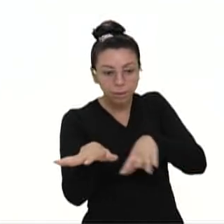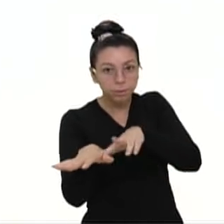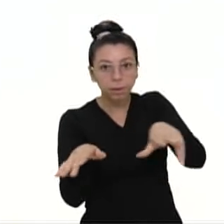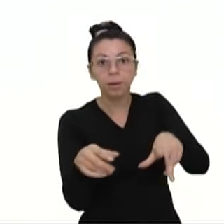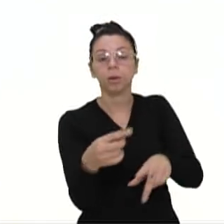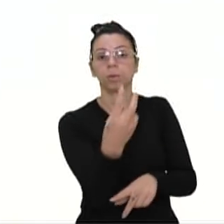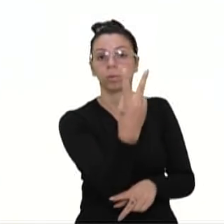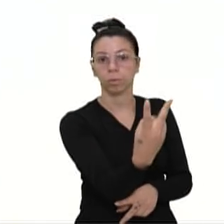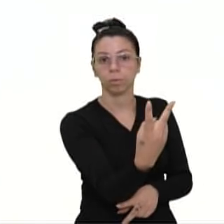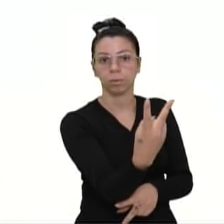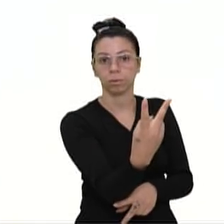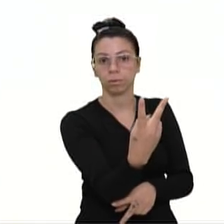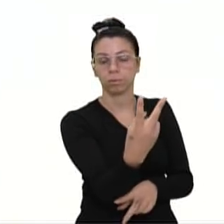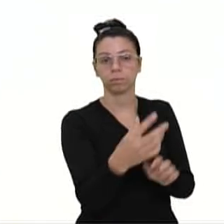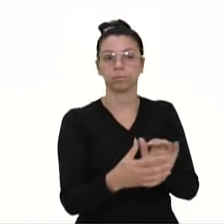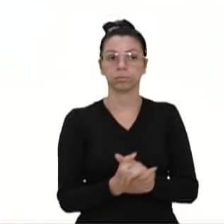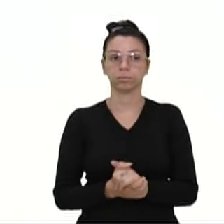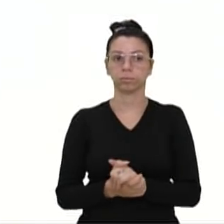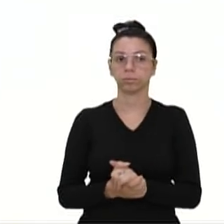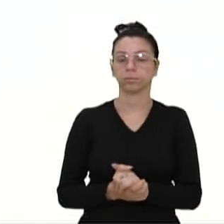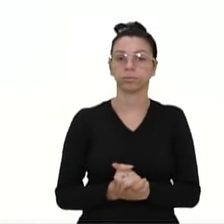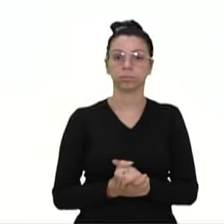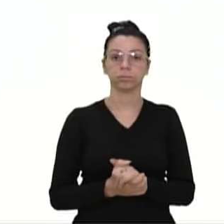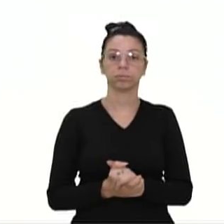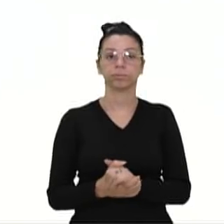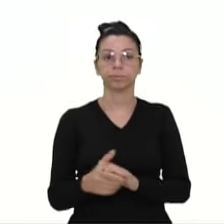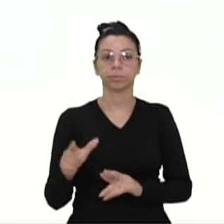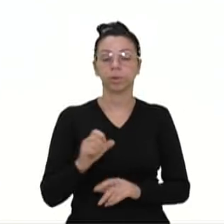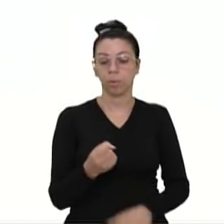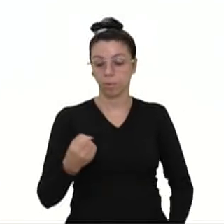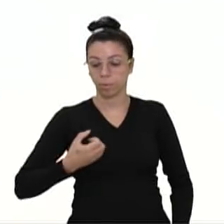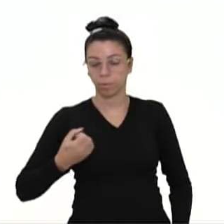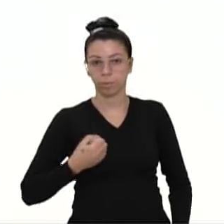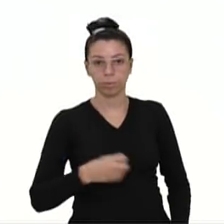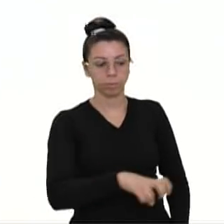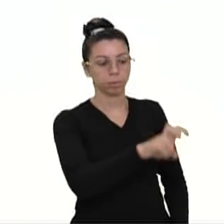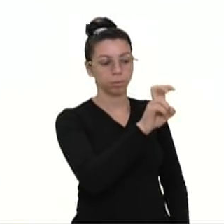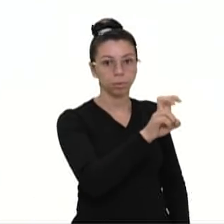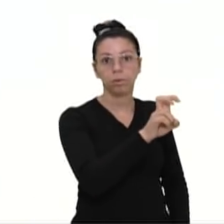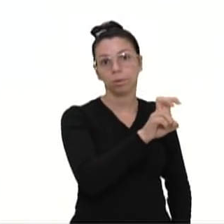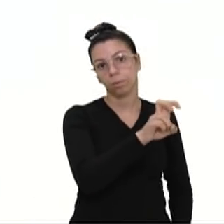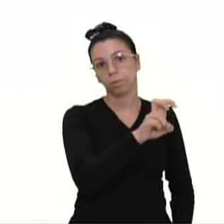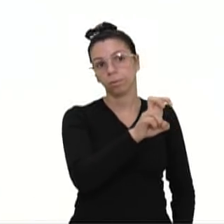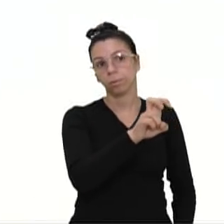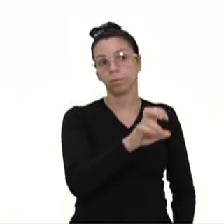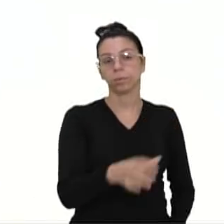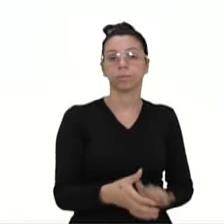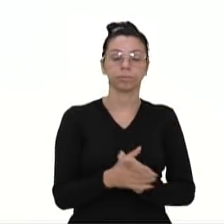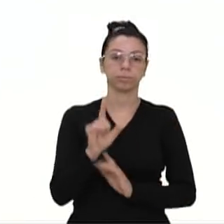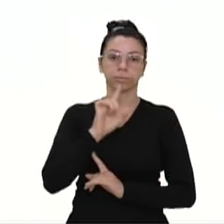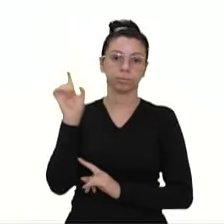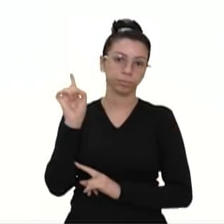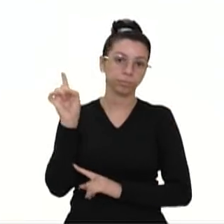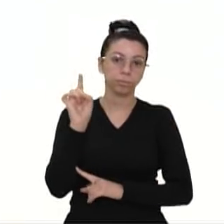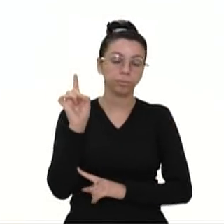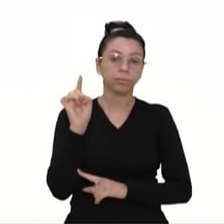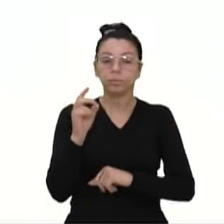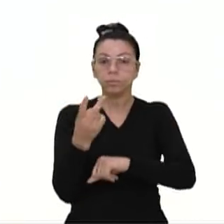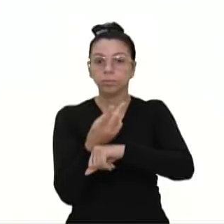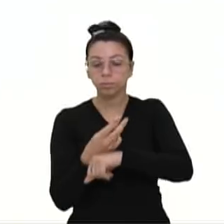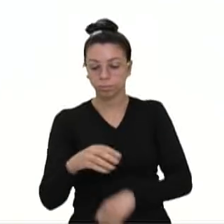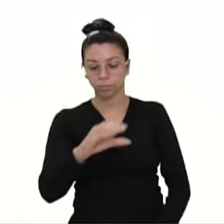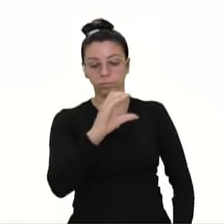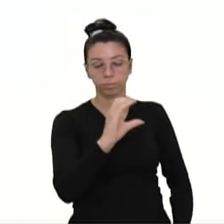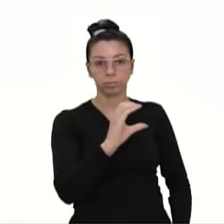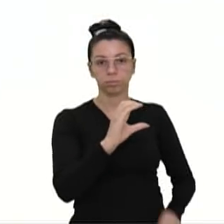crescimento, de transmissão, e o número inicial de infectados é 5. Então, aqui, gente, nós estamos buscando o